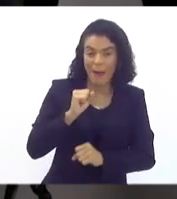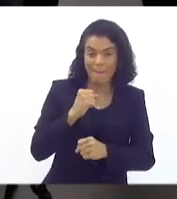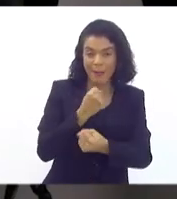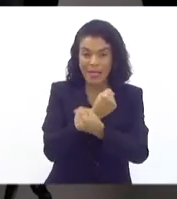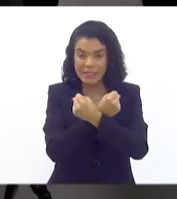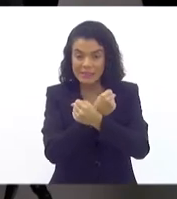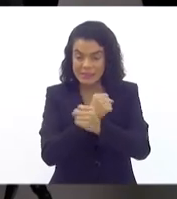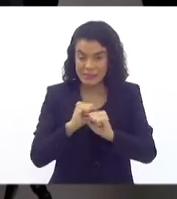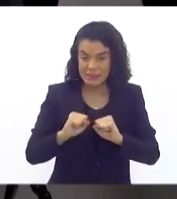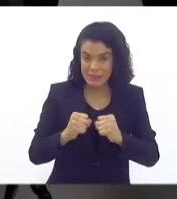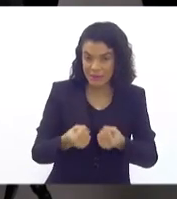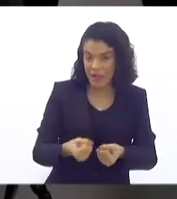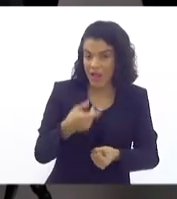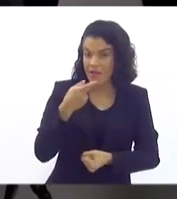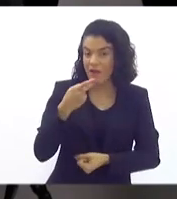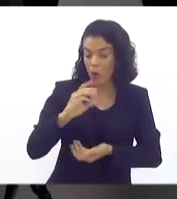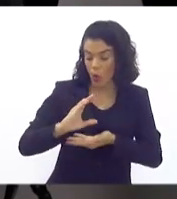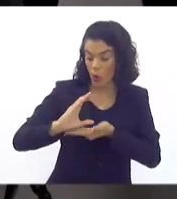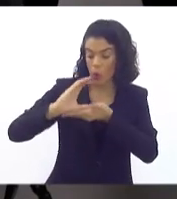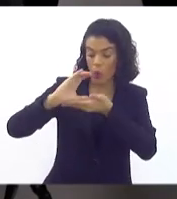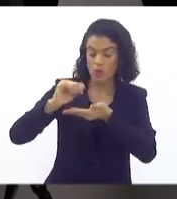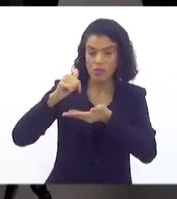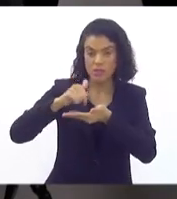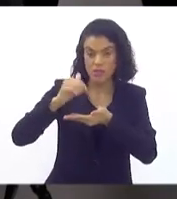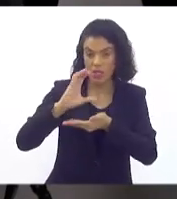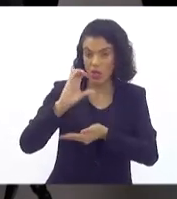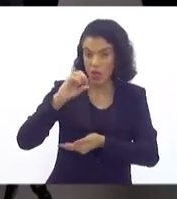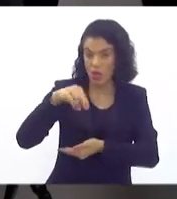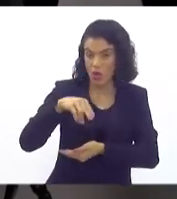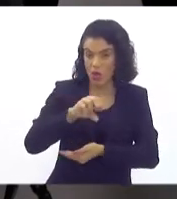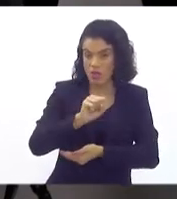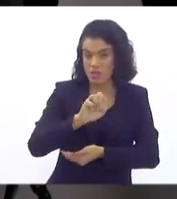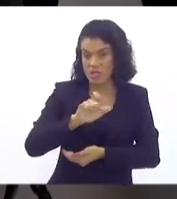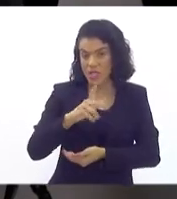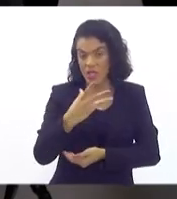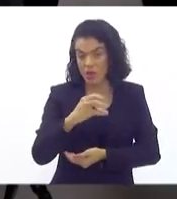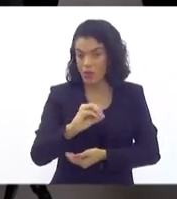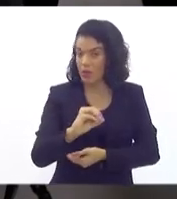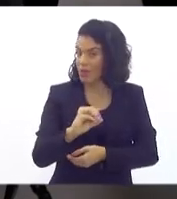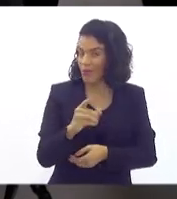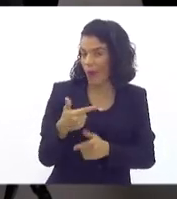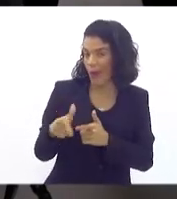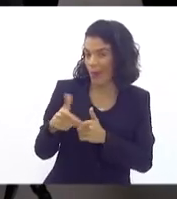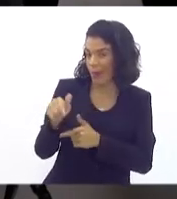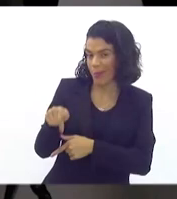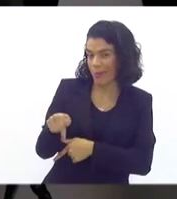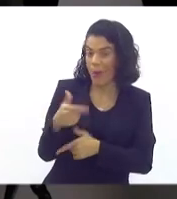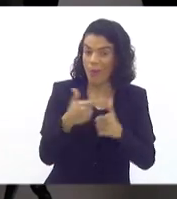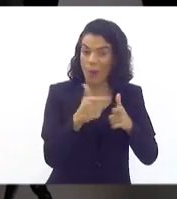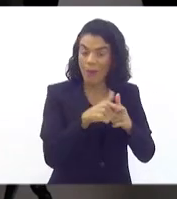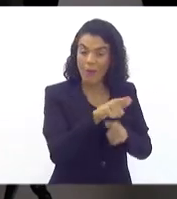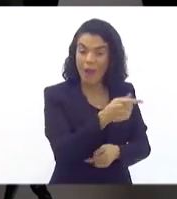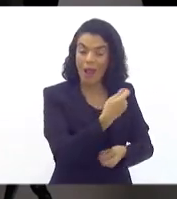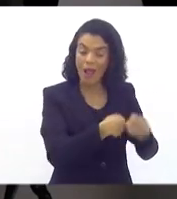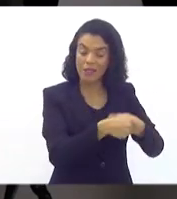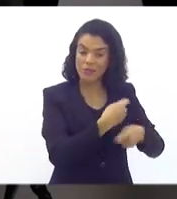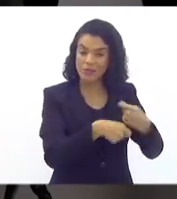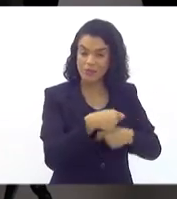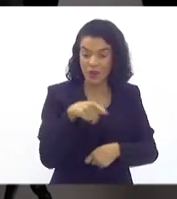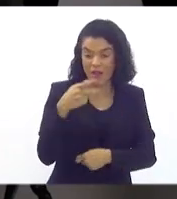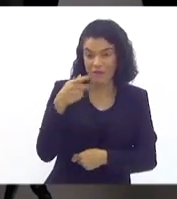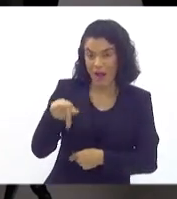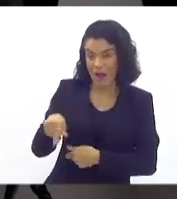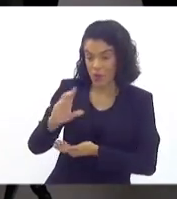ele falou do Conselho e a questão não era o conselho a questão era a administração quando ele fala do Conselho